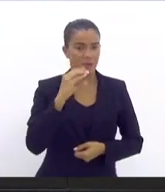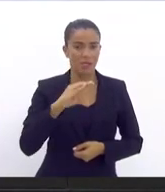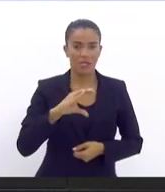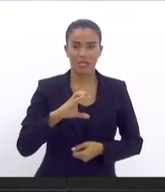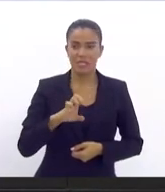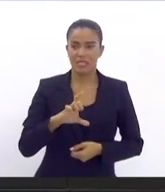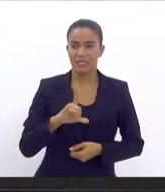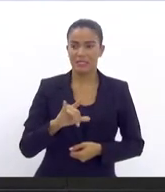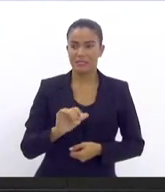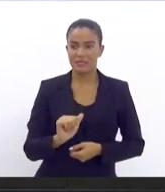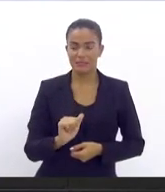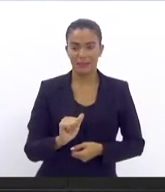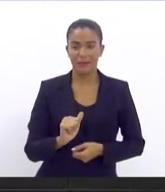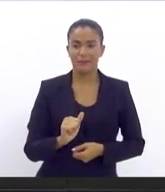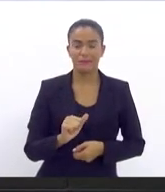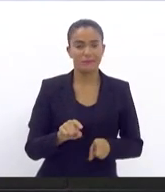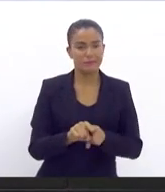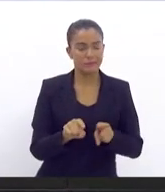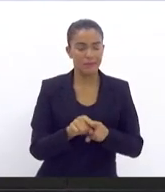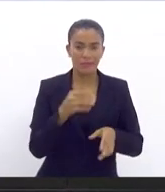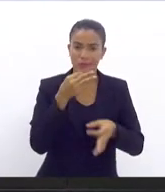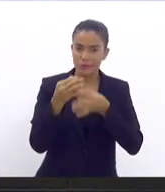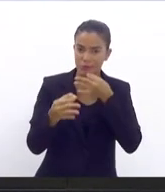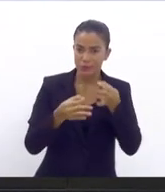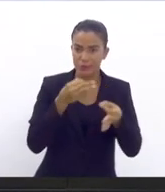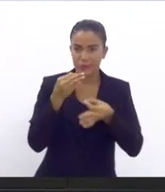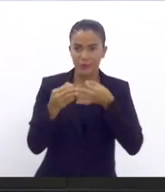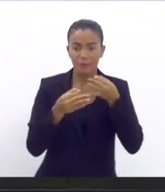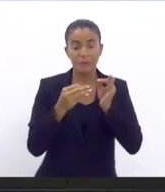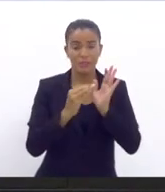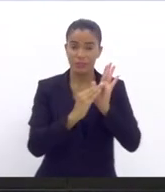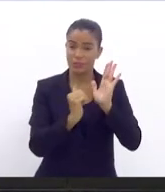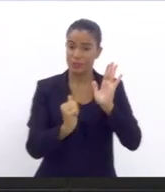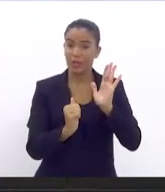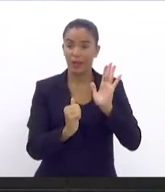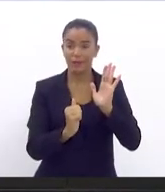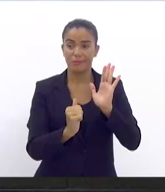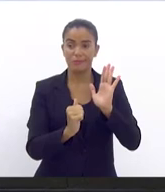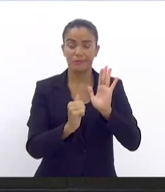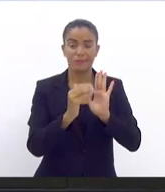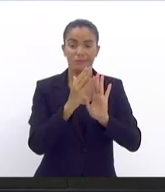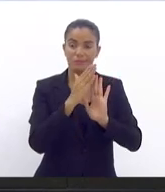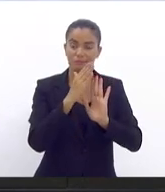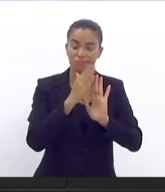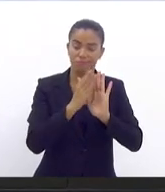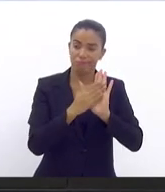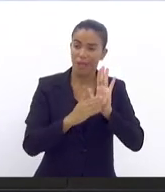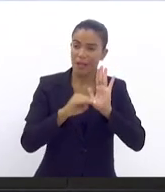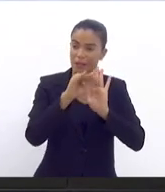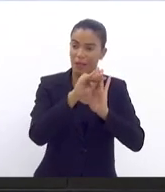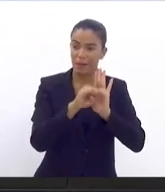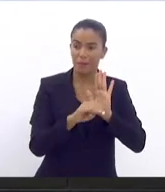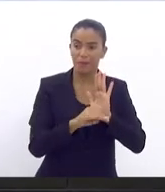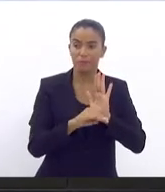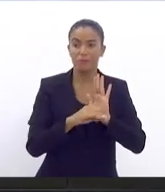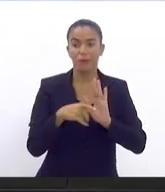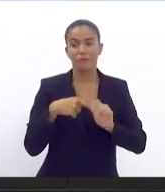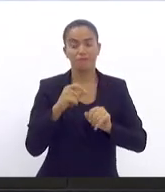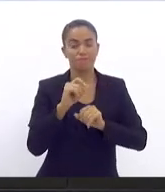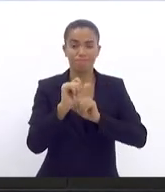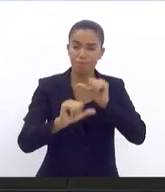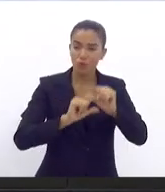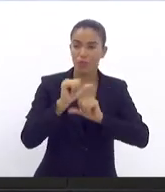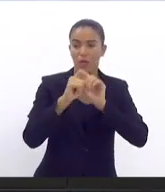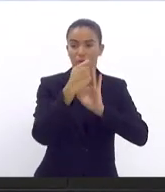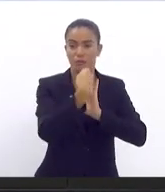Então, vou sugerir a Vossa Excelência que tire de pauta, para que a gente tente, pelo menos, construir um texto que faça menção